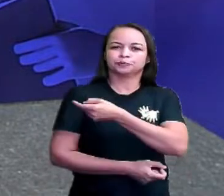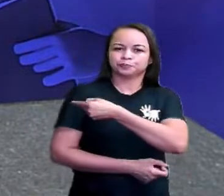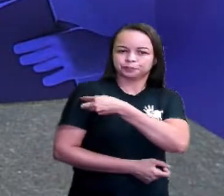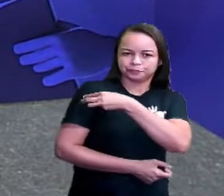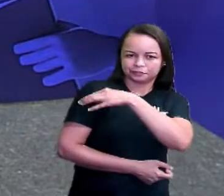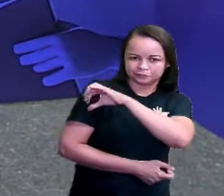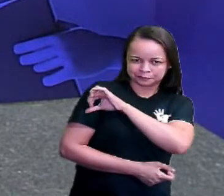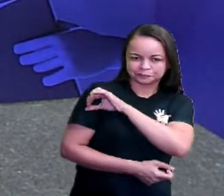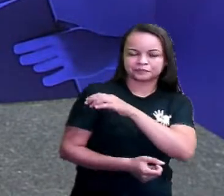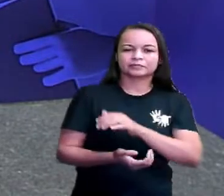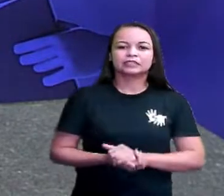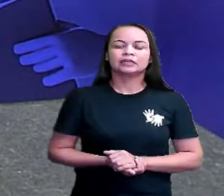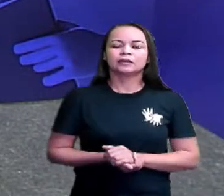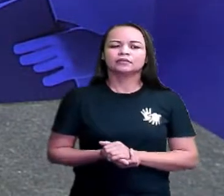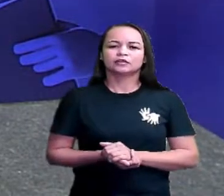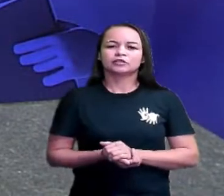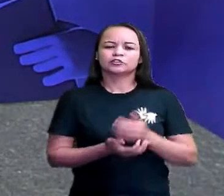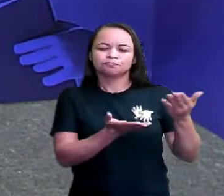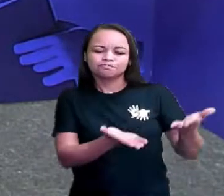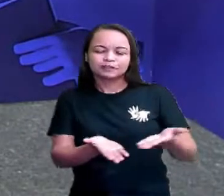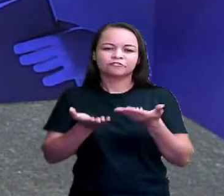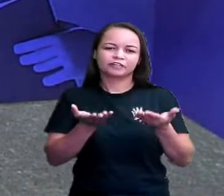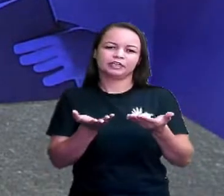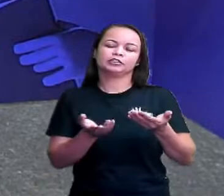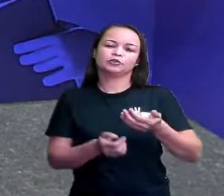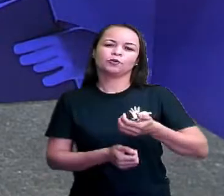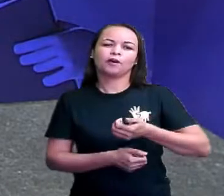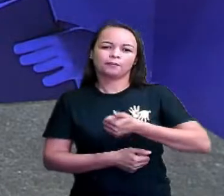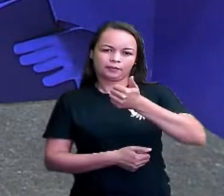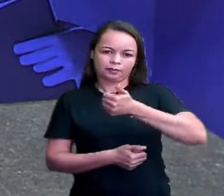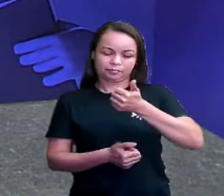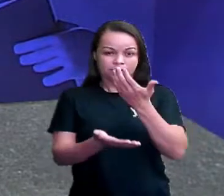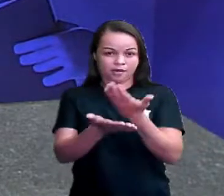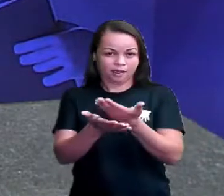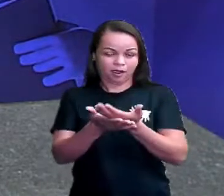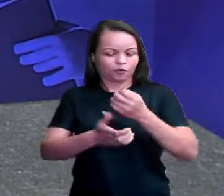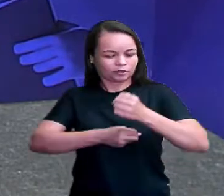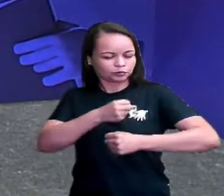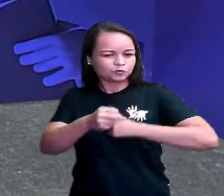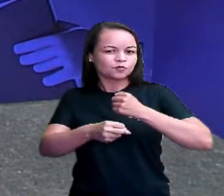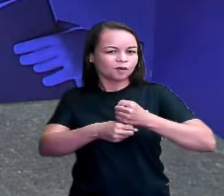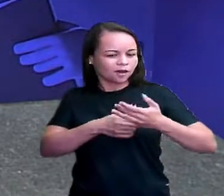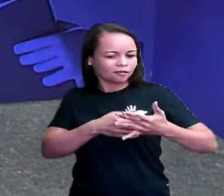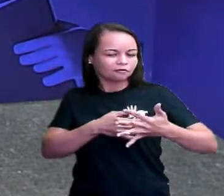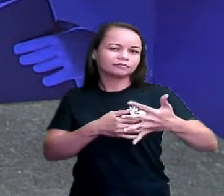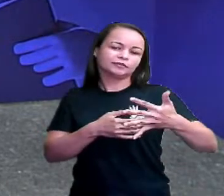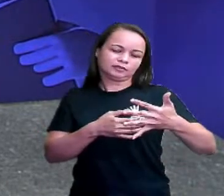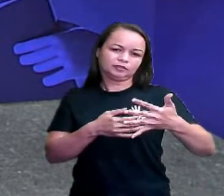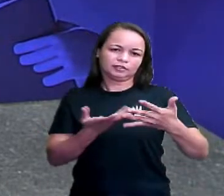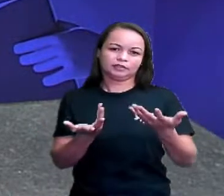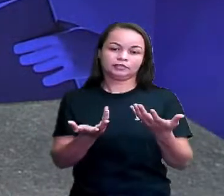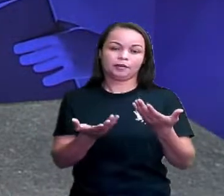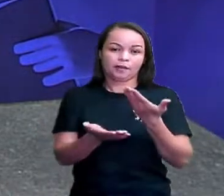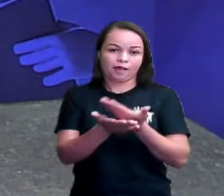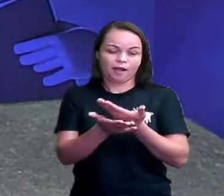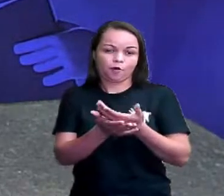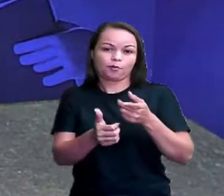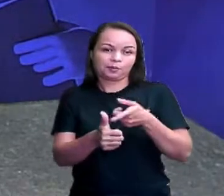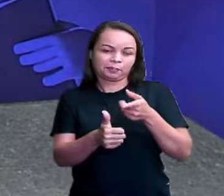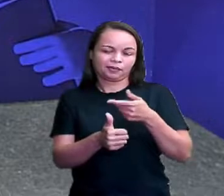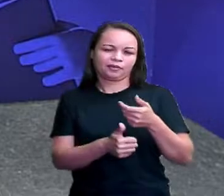à nossa primeira aula desse ano letivo que se inicia, a nossa primeira aula de Ciências da Natureza.